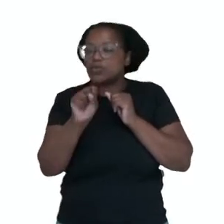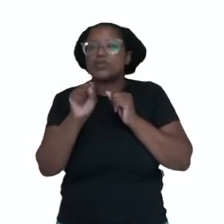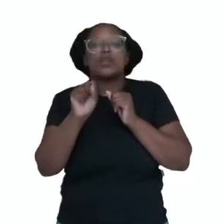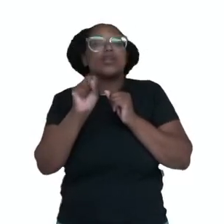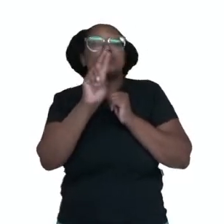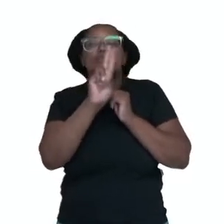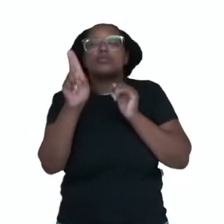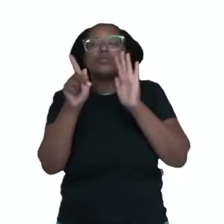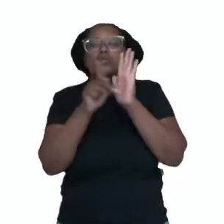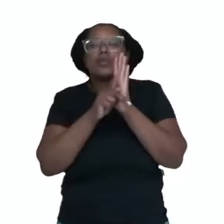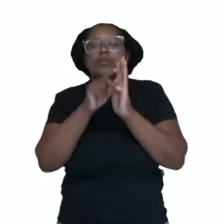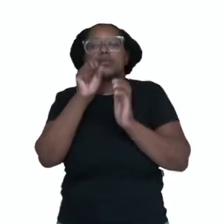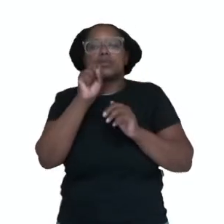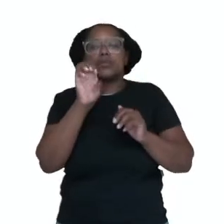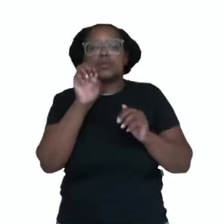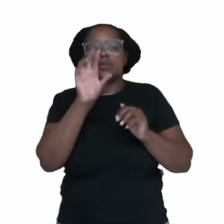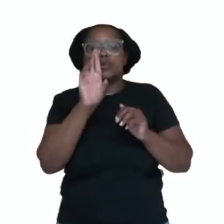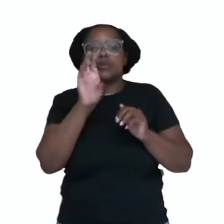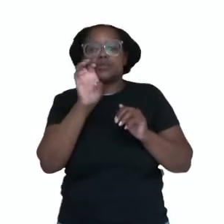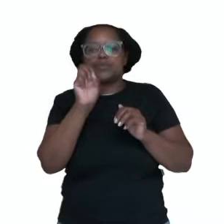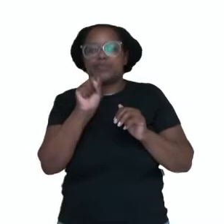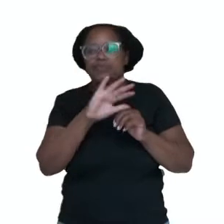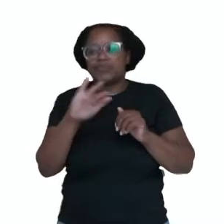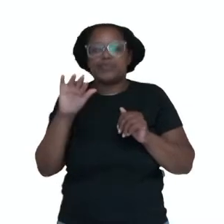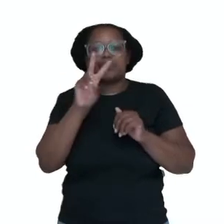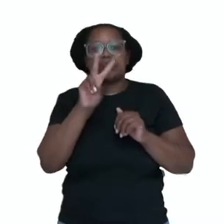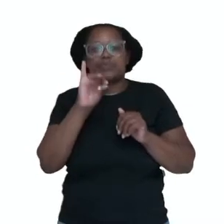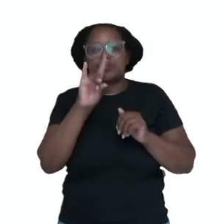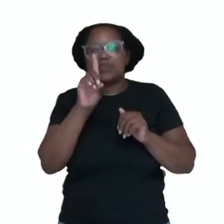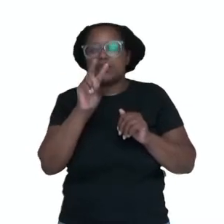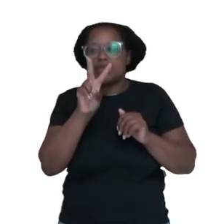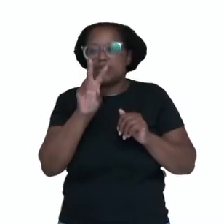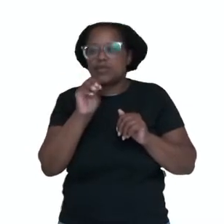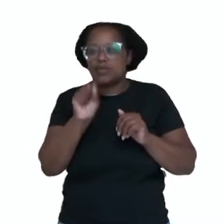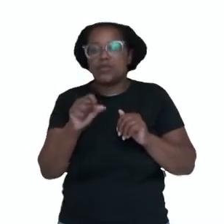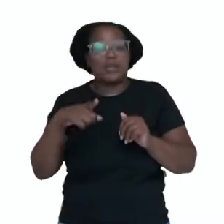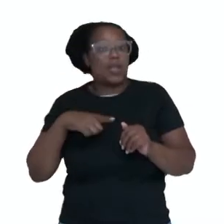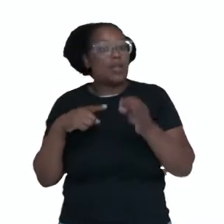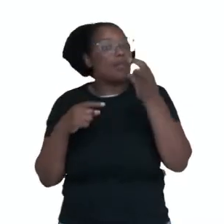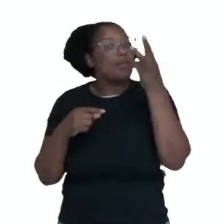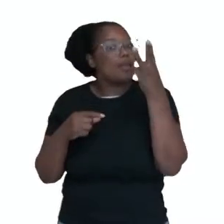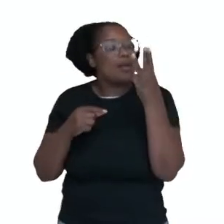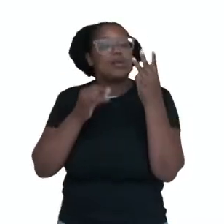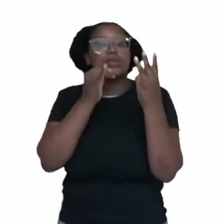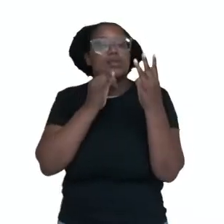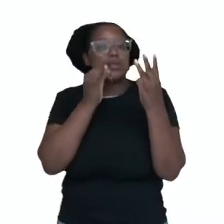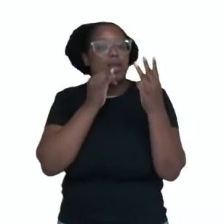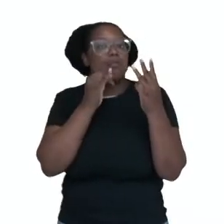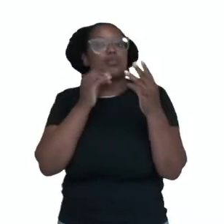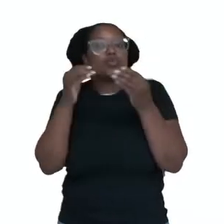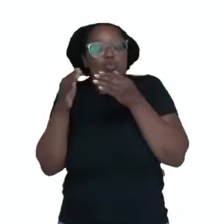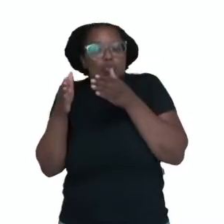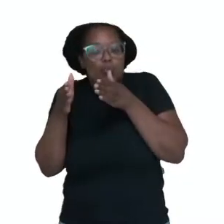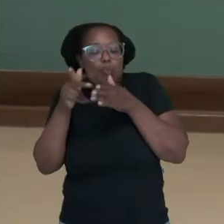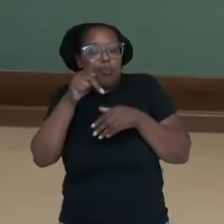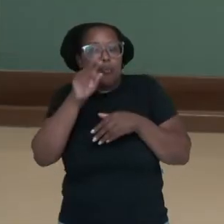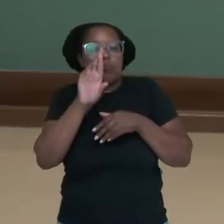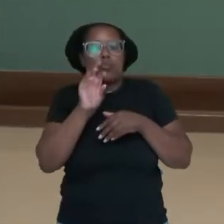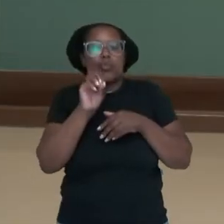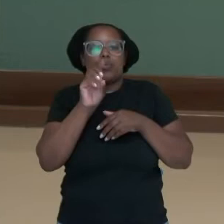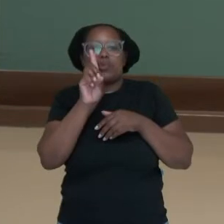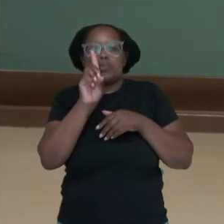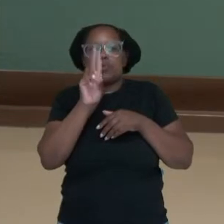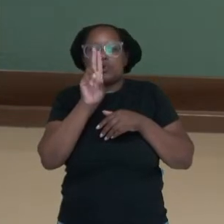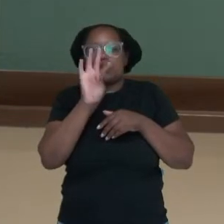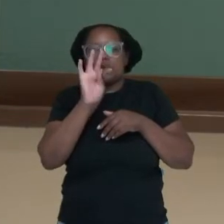os indivíduos que compõem, são classificados em 3 tipos. Nós já conhecemos os produtores, que produzem o seu